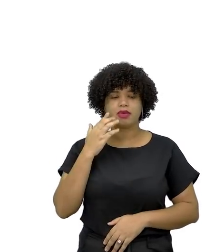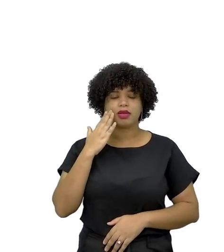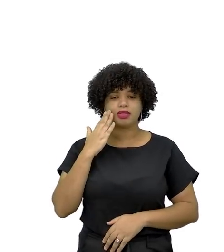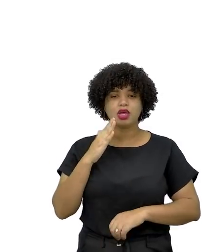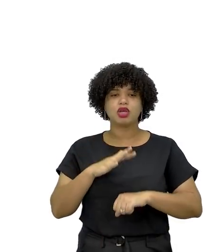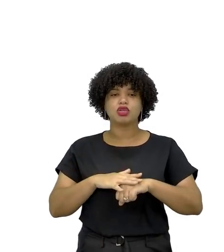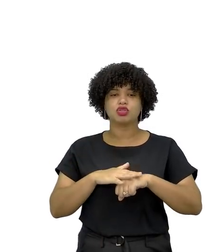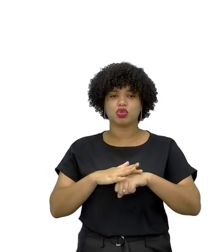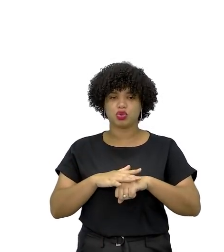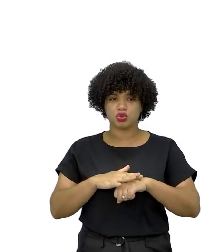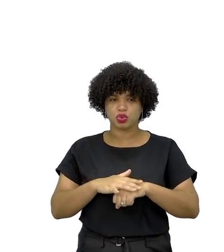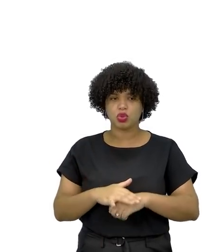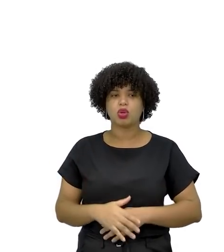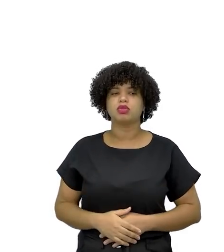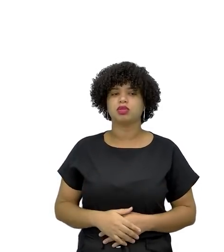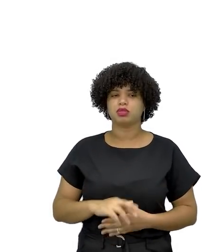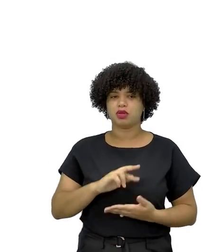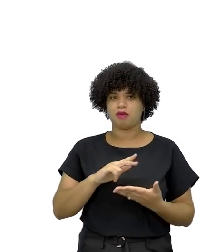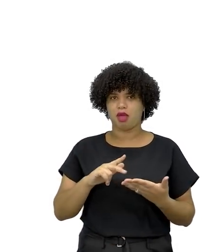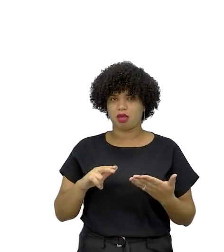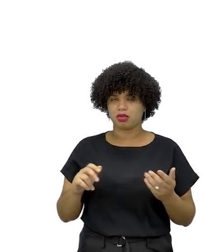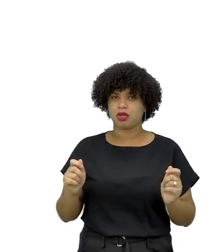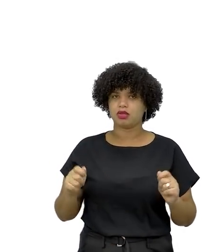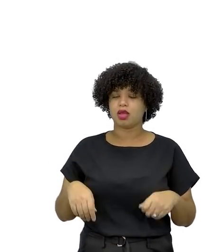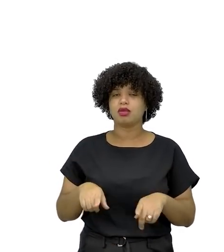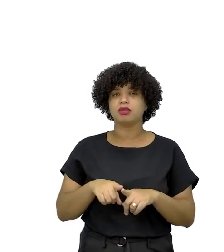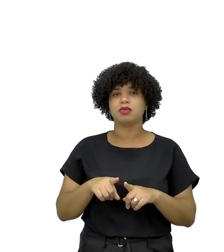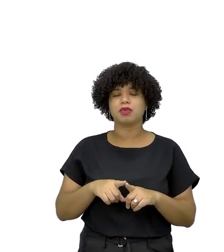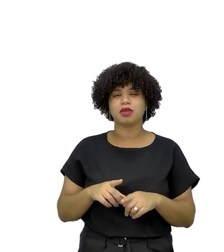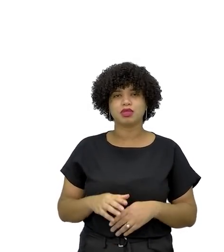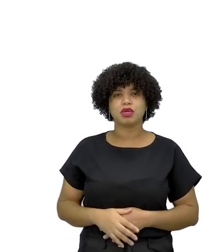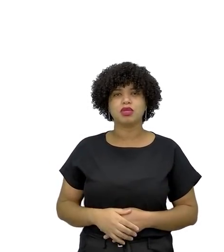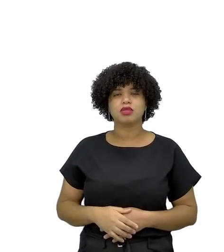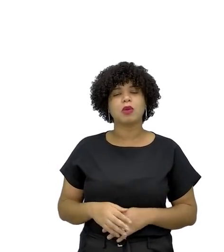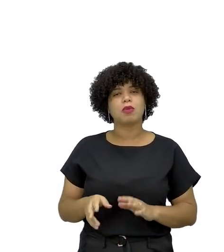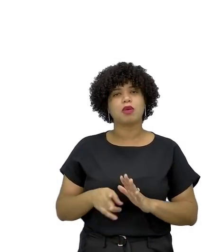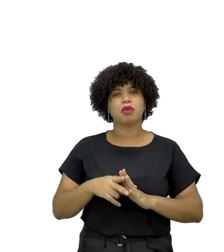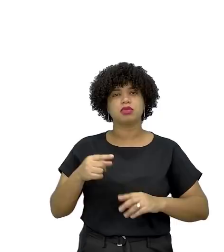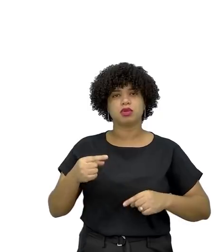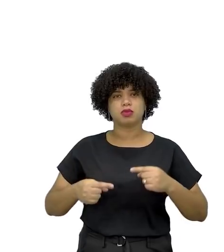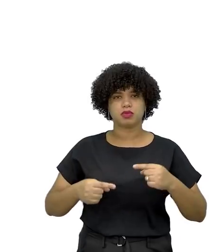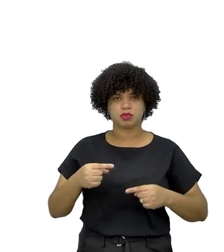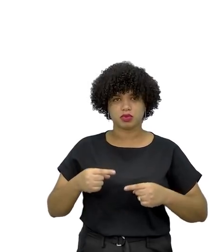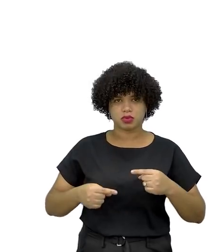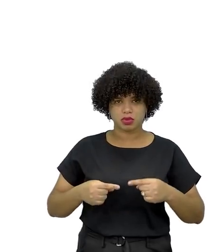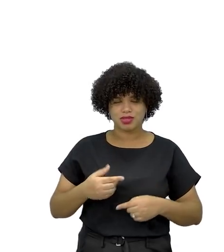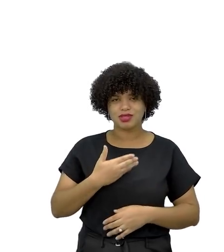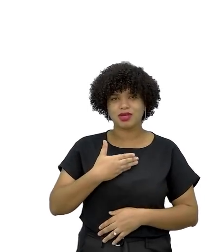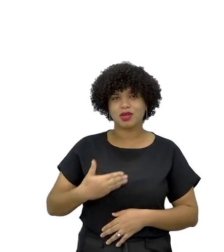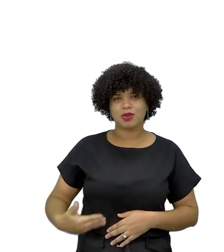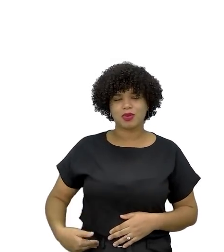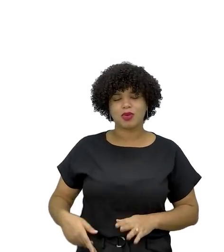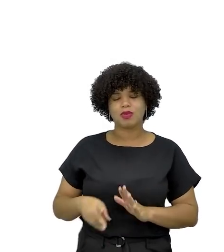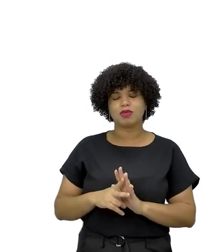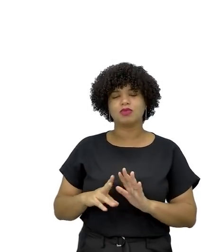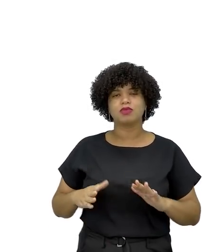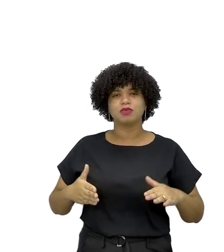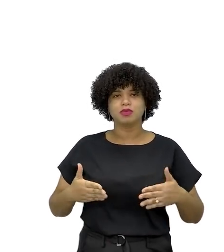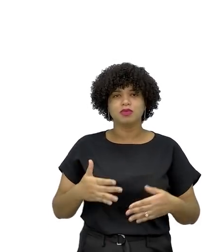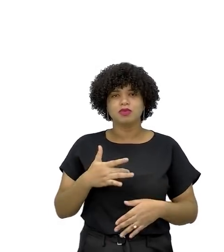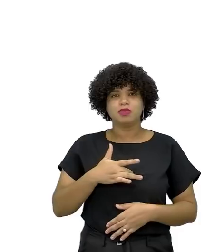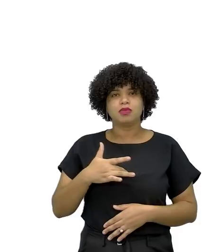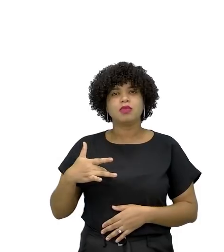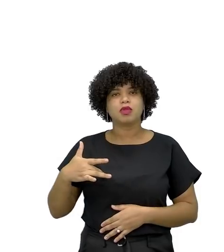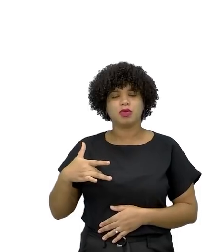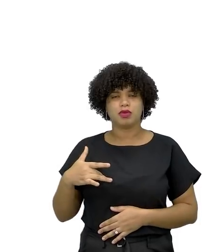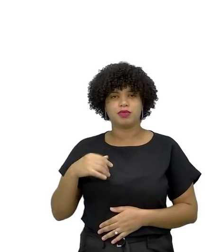vinculação hídrica, atmosfera, entre outros, e de resultados de políticas públicas destinadas à saúde. A professora